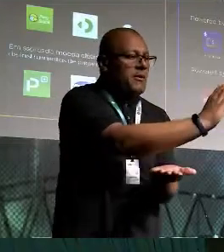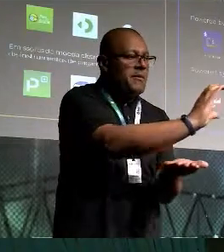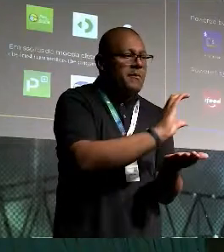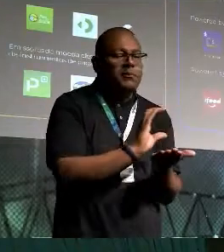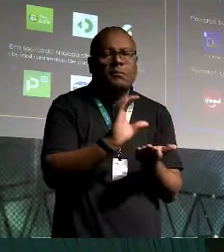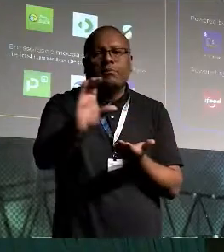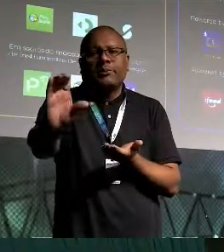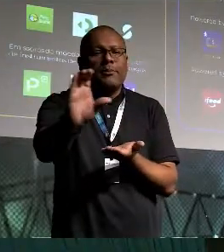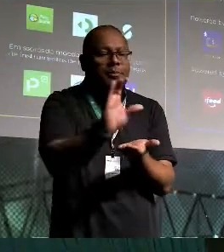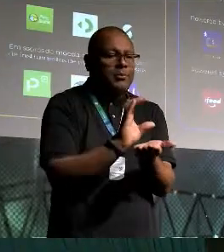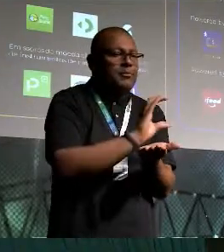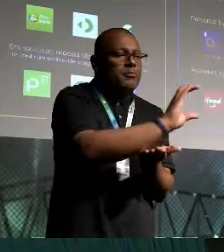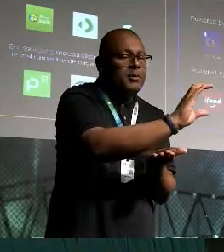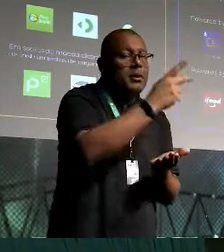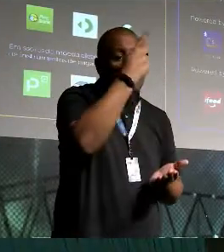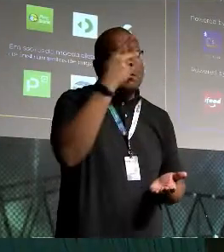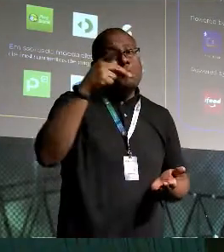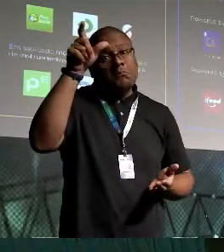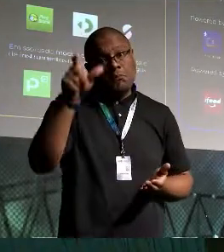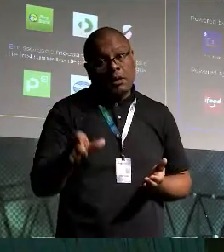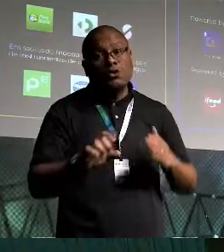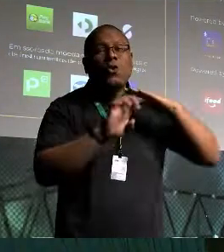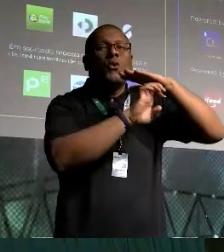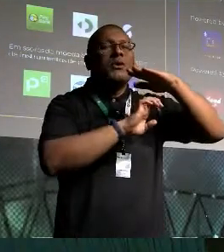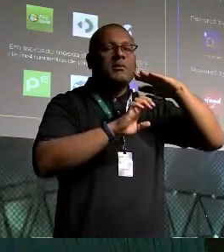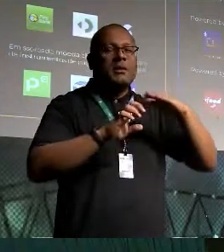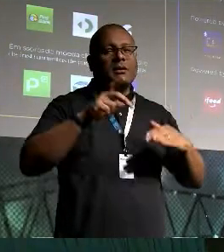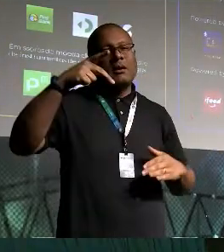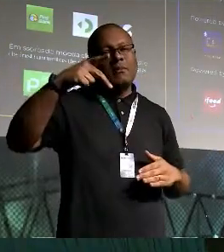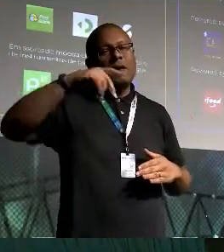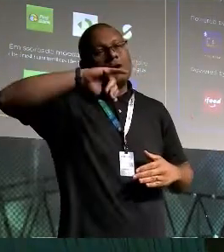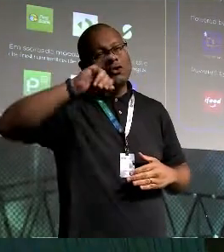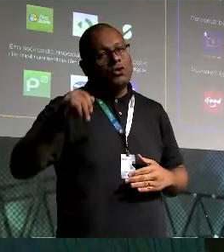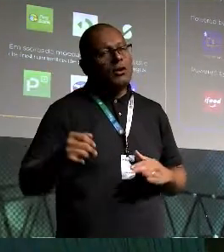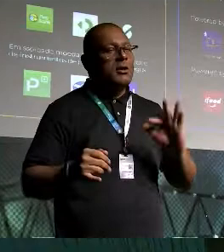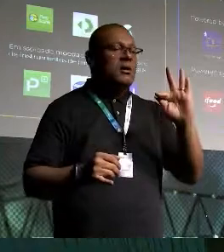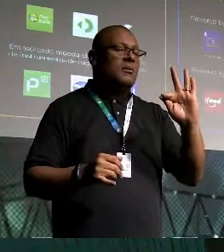entre pessoas, sejam elas físicas ou jurídicas. E quando a gente tem uma